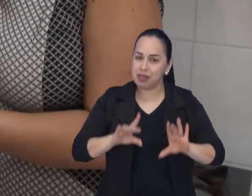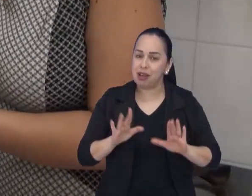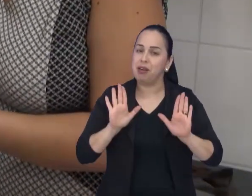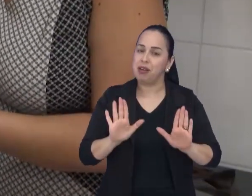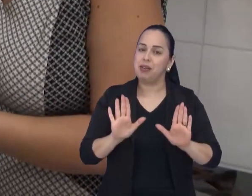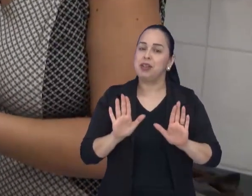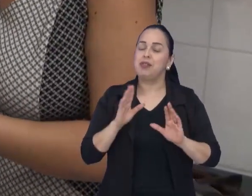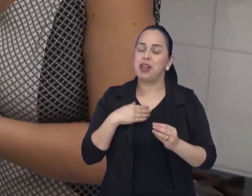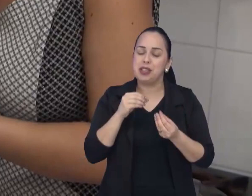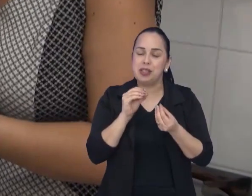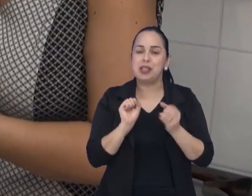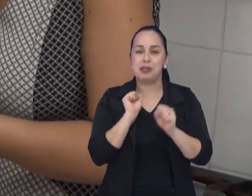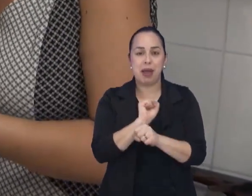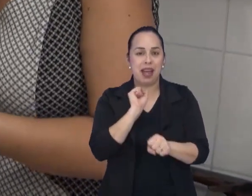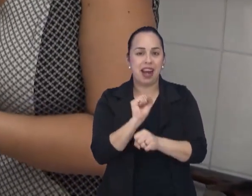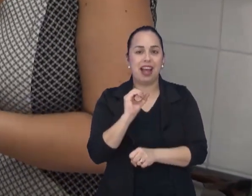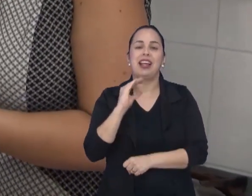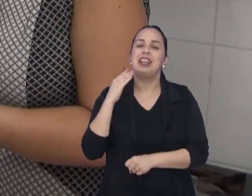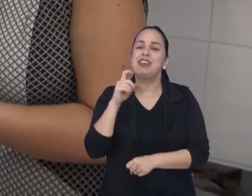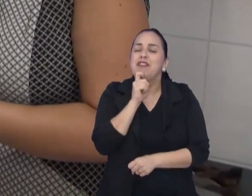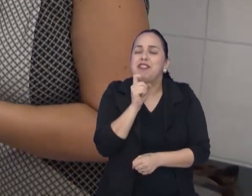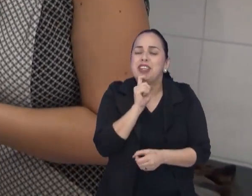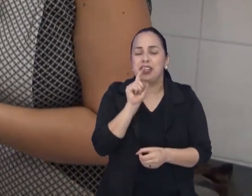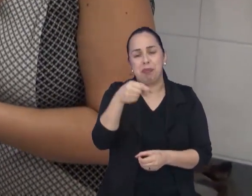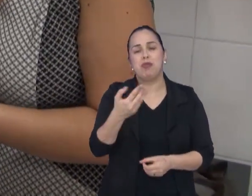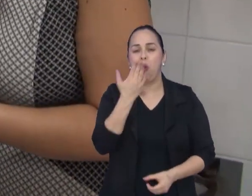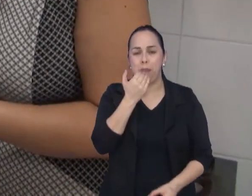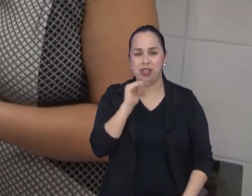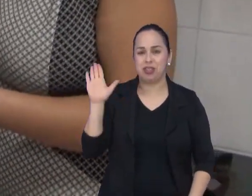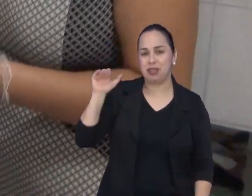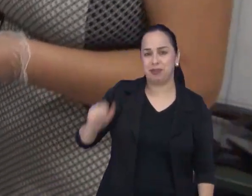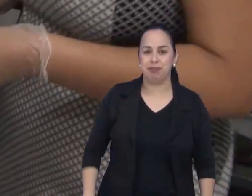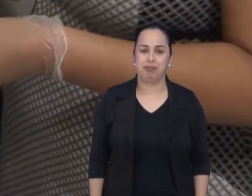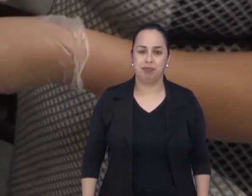eu vou esperar esfriar um pouquinho, é claro, que eu vou saborear esse bolinho caipira. Tchau, tchau!